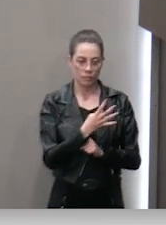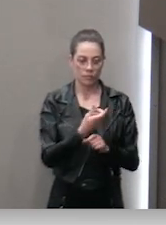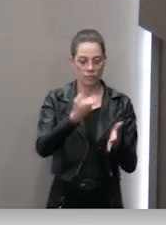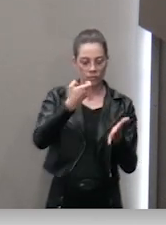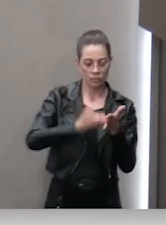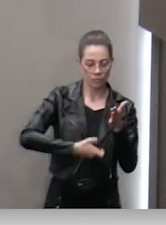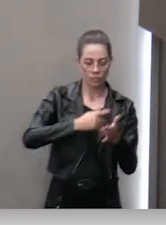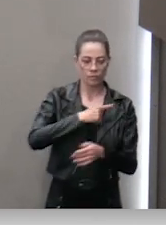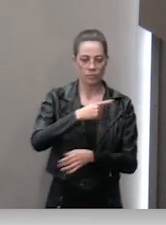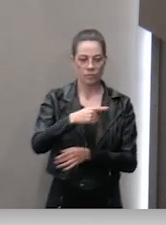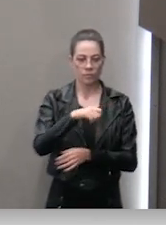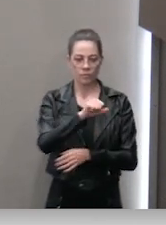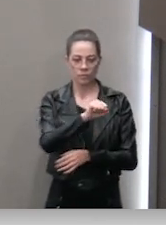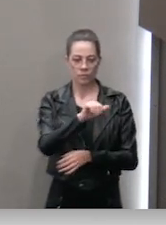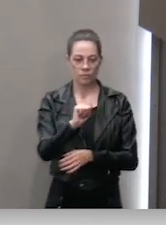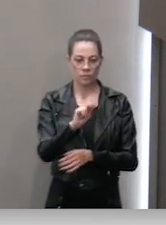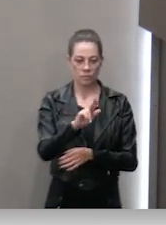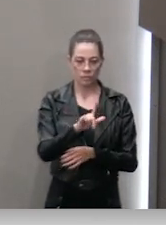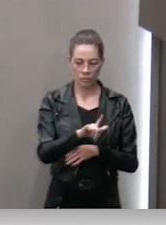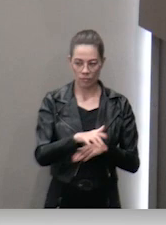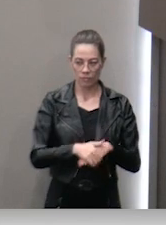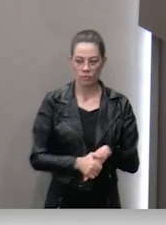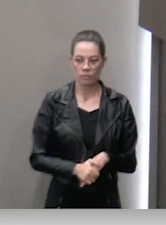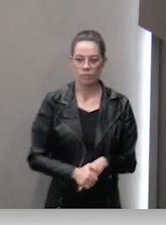assina o presidente Saul Spinelli.